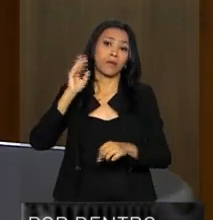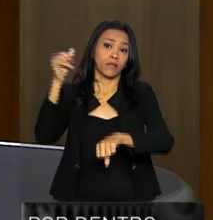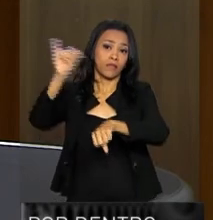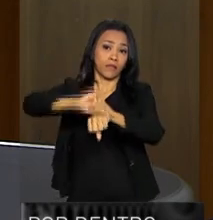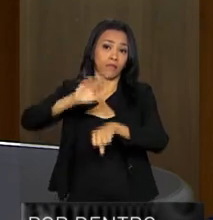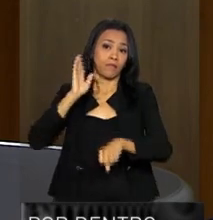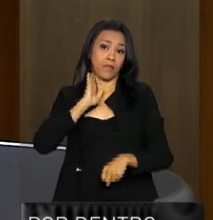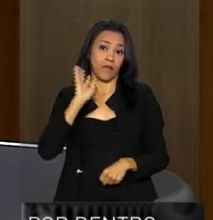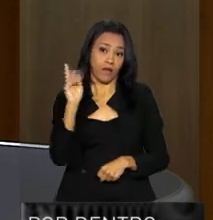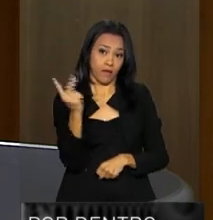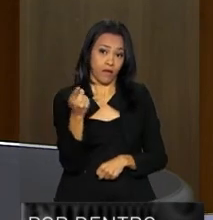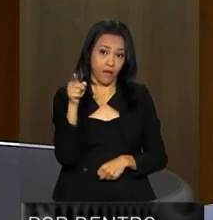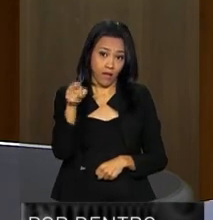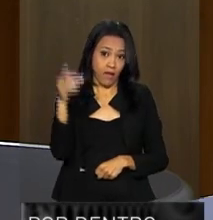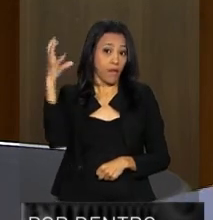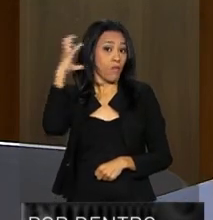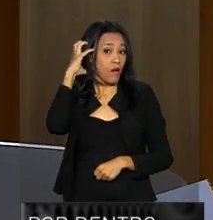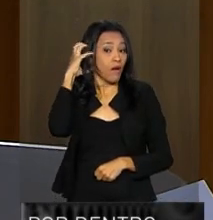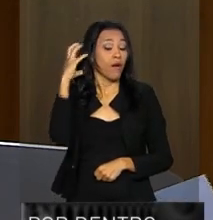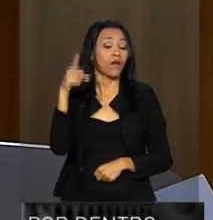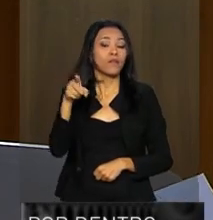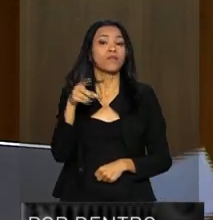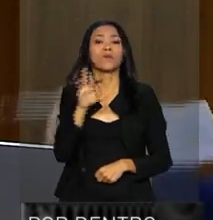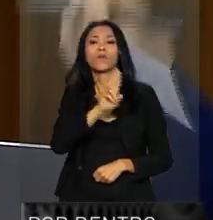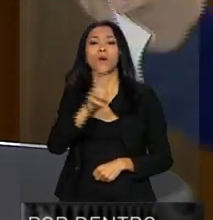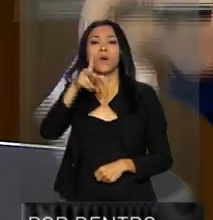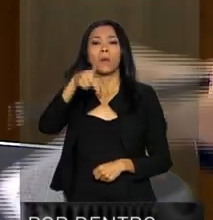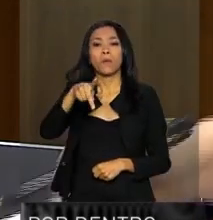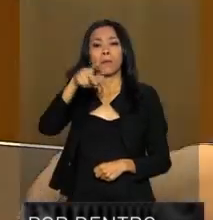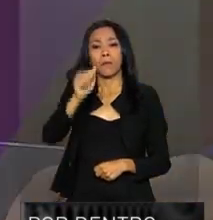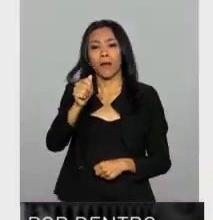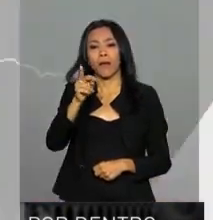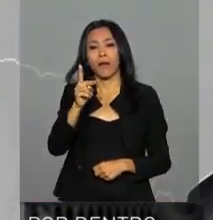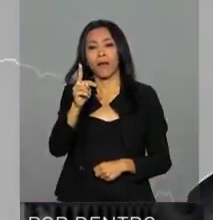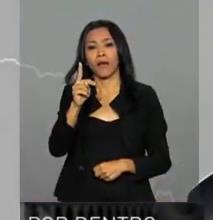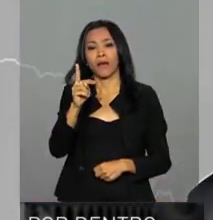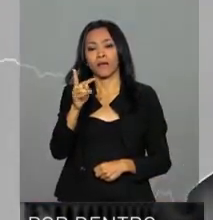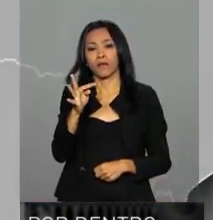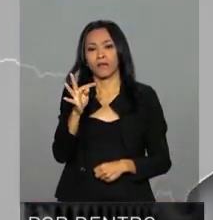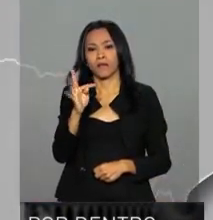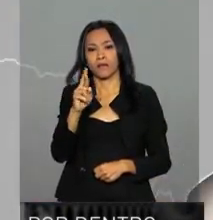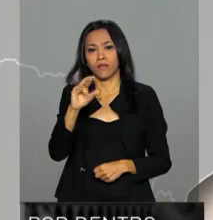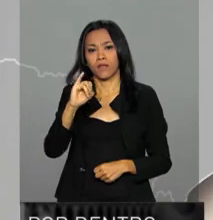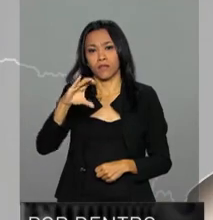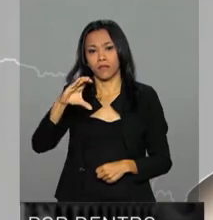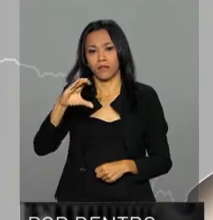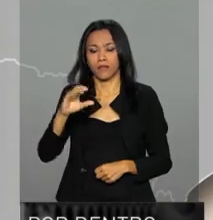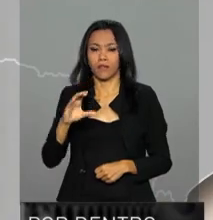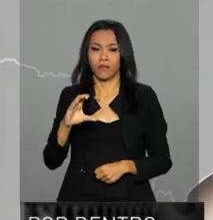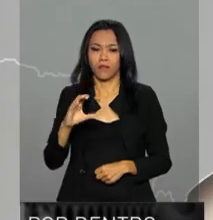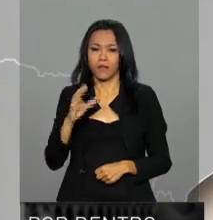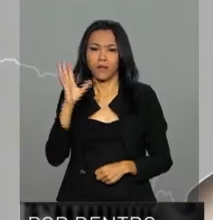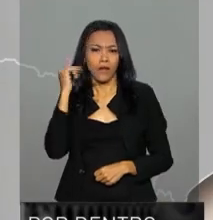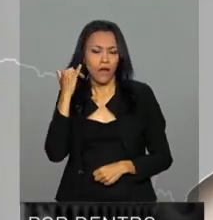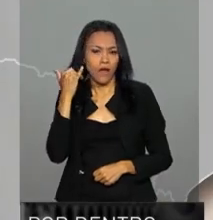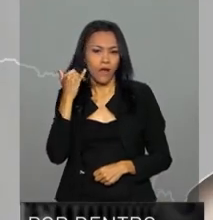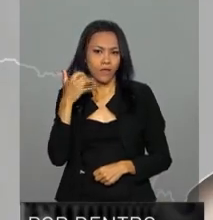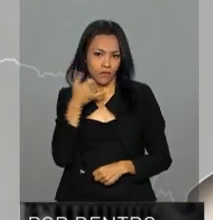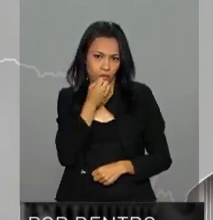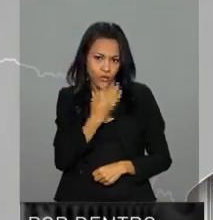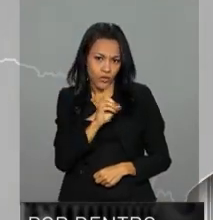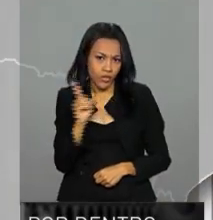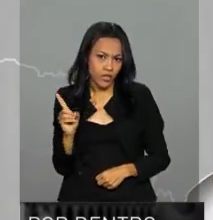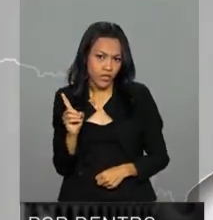itatiaia patrick vaz na linha olá patrick bom dia alan patrick não tinha